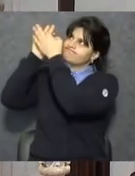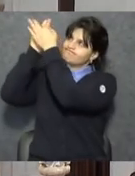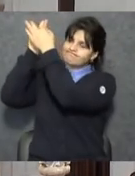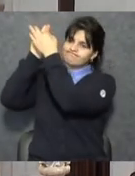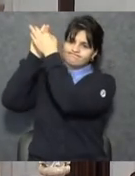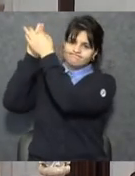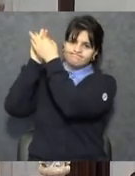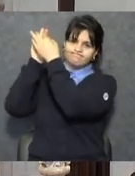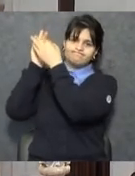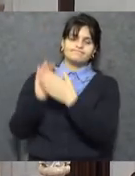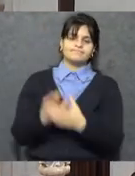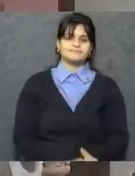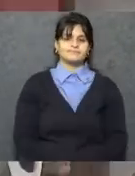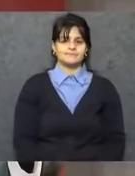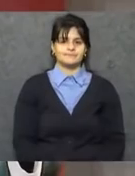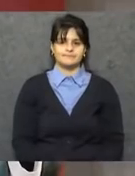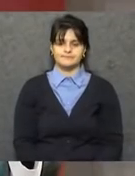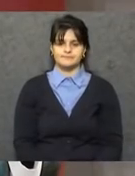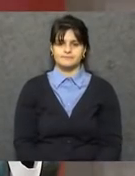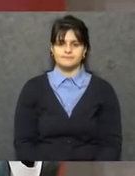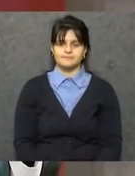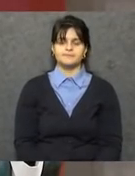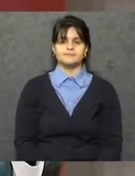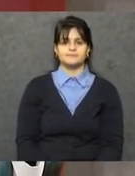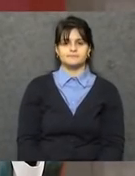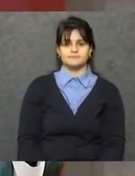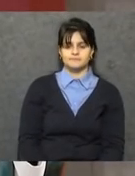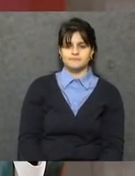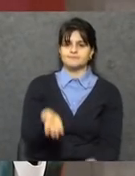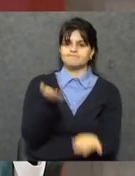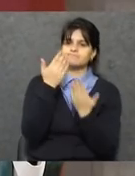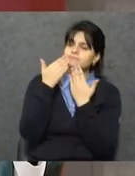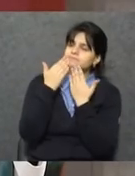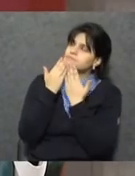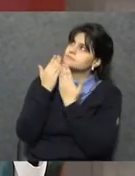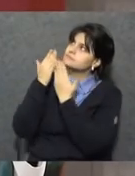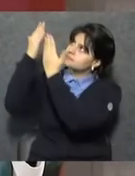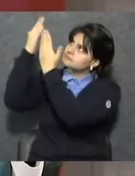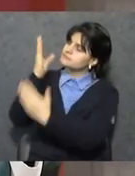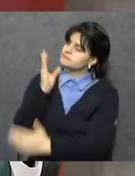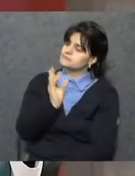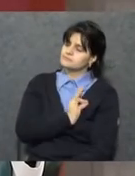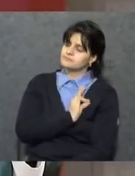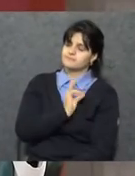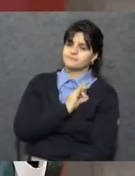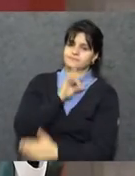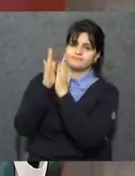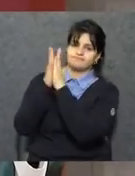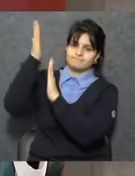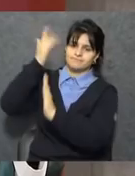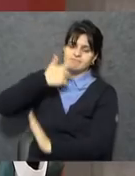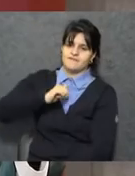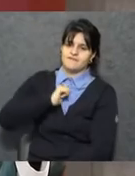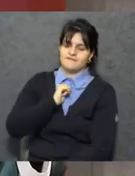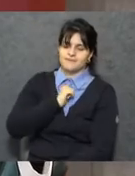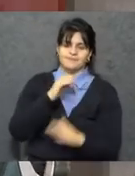Deus. Demos graças ao Senhor nosso Deus.